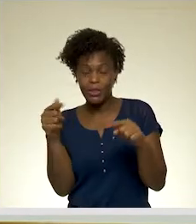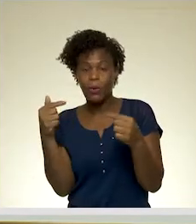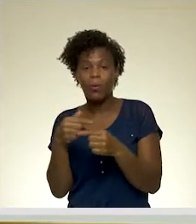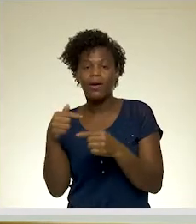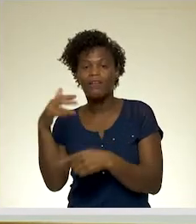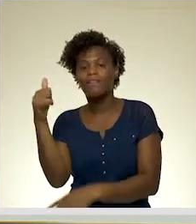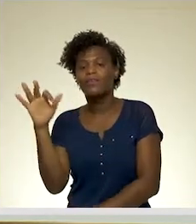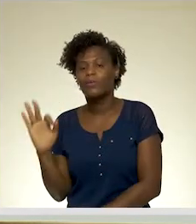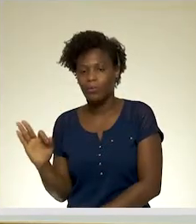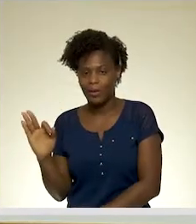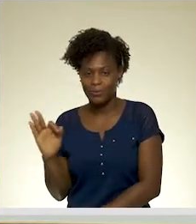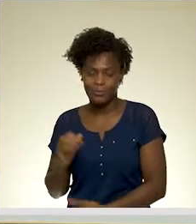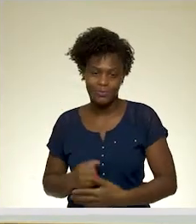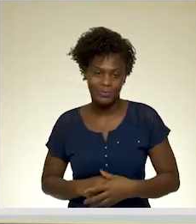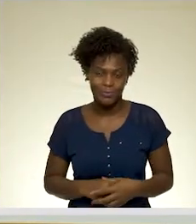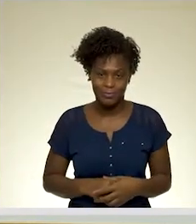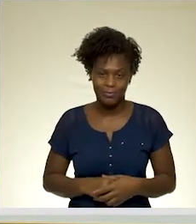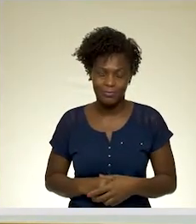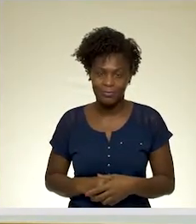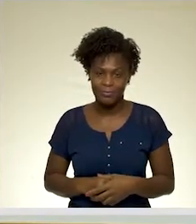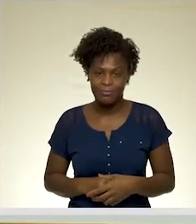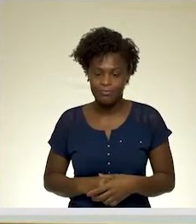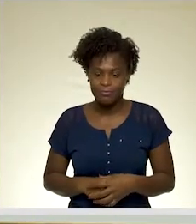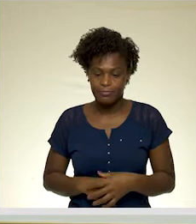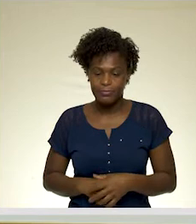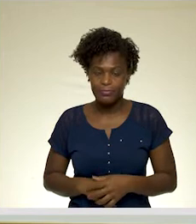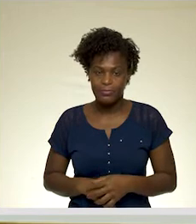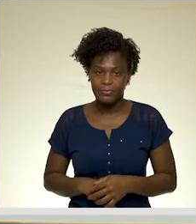por 3 dá 24.